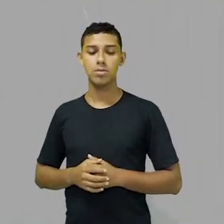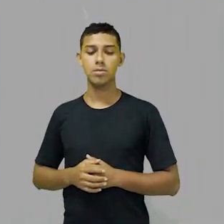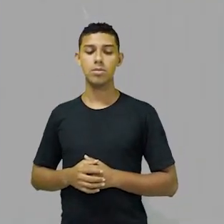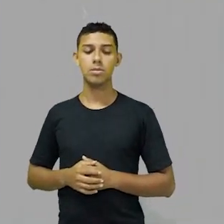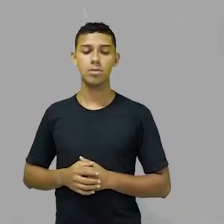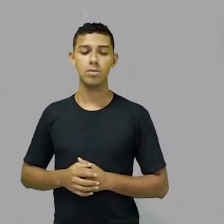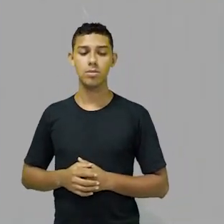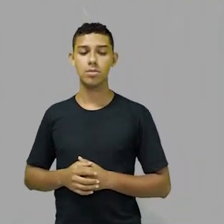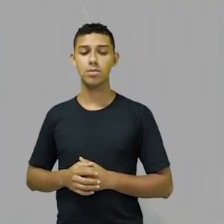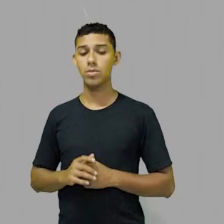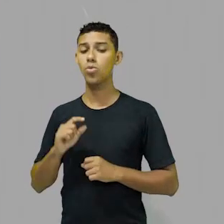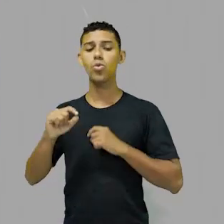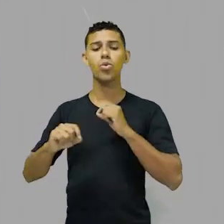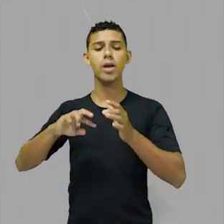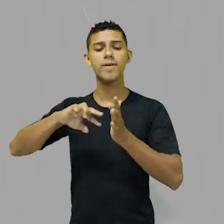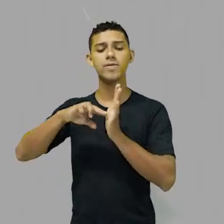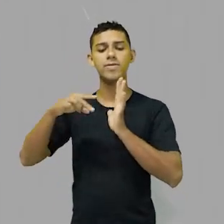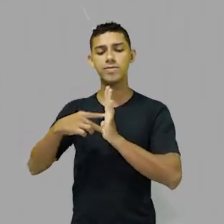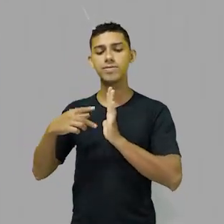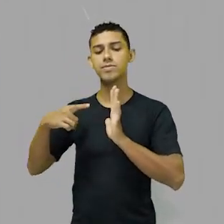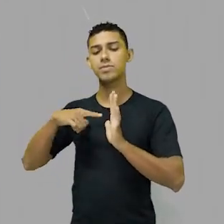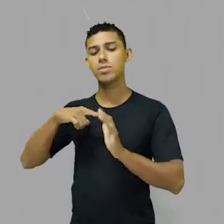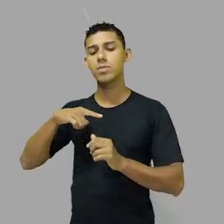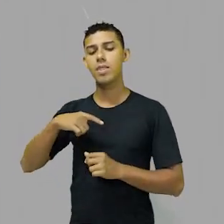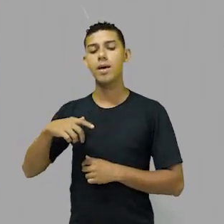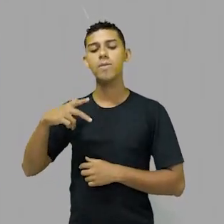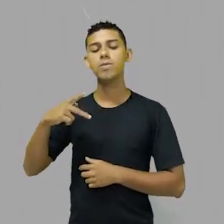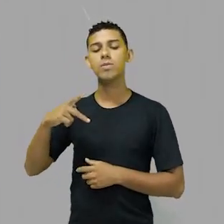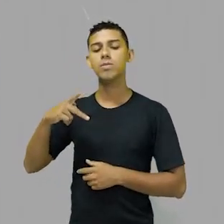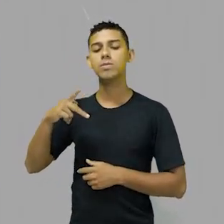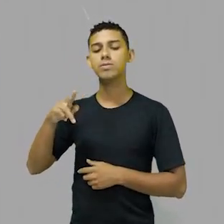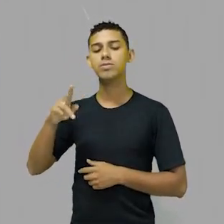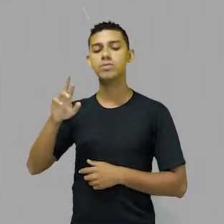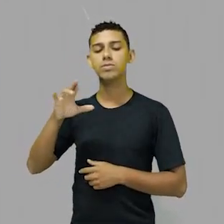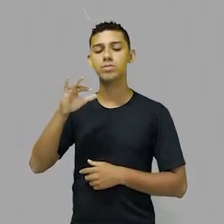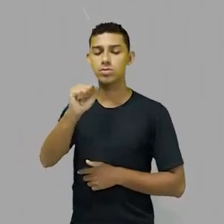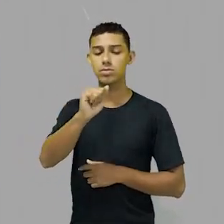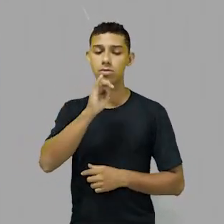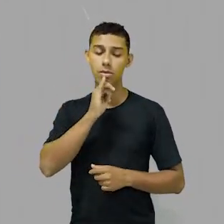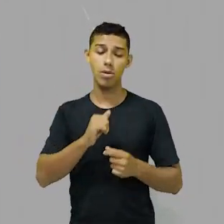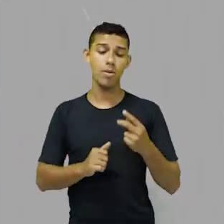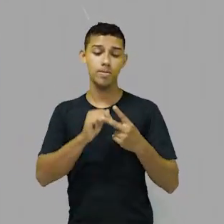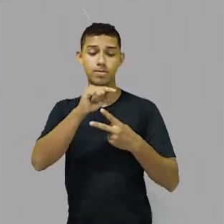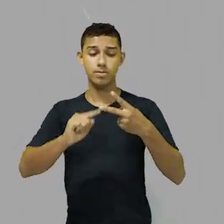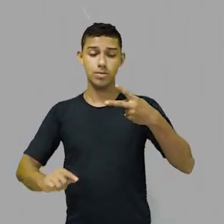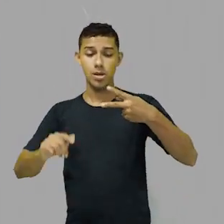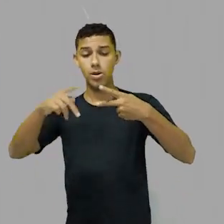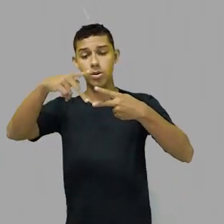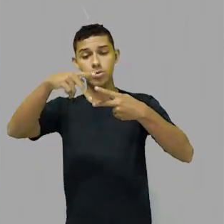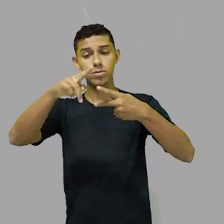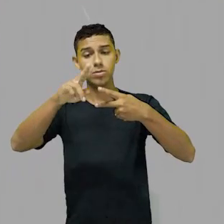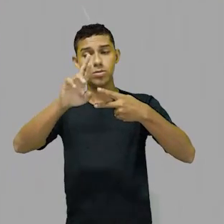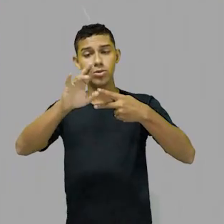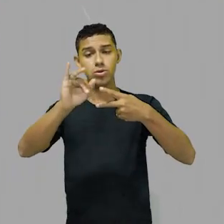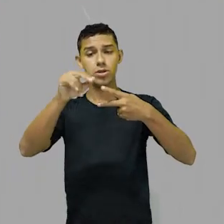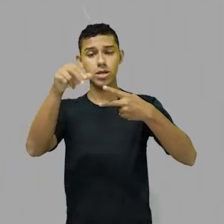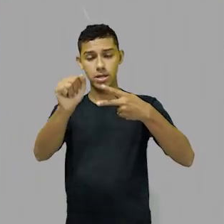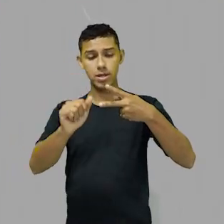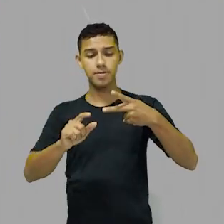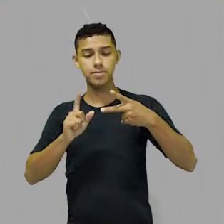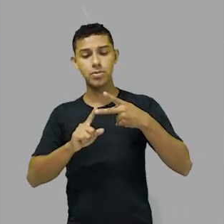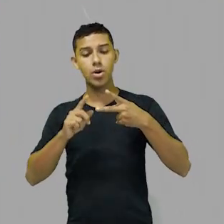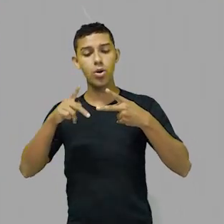Percebam que o que é uma base púrica e o que é uma base pirimídica. Bases púricas são